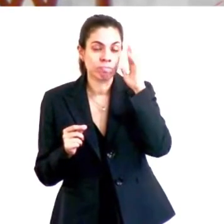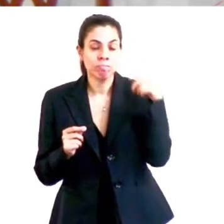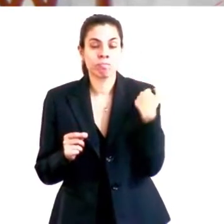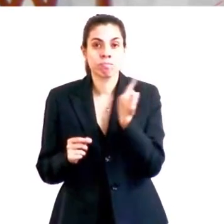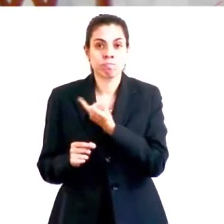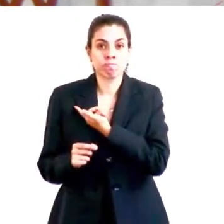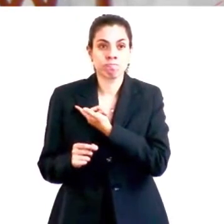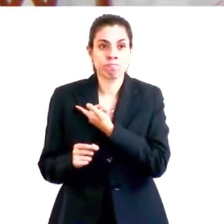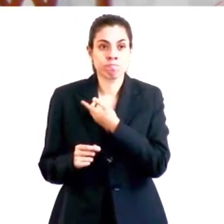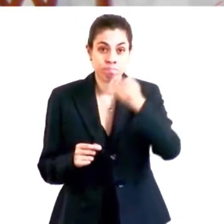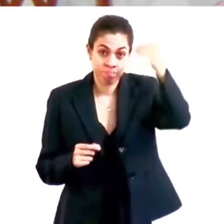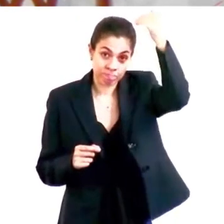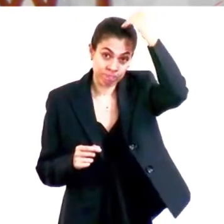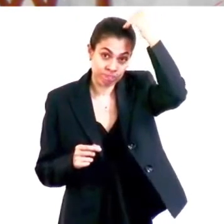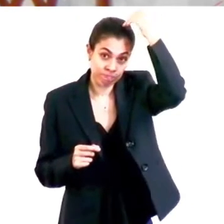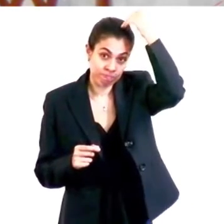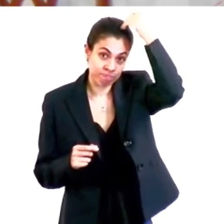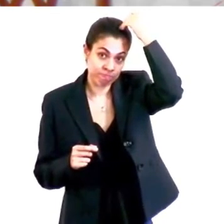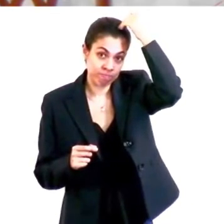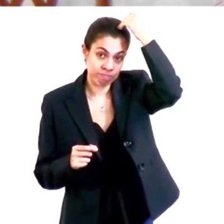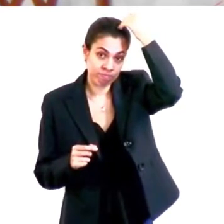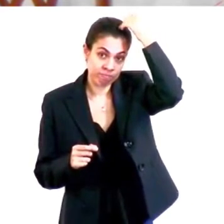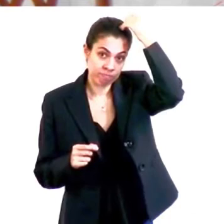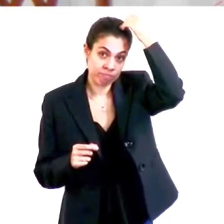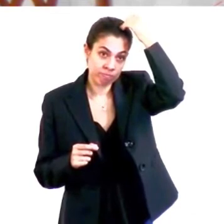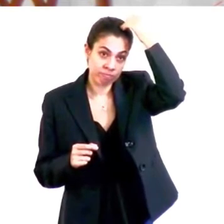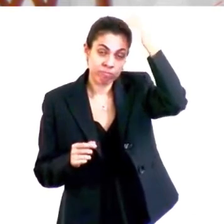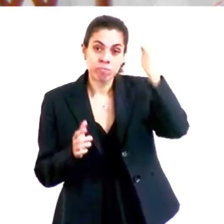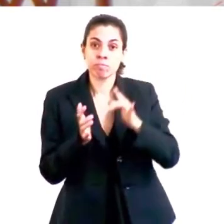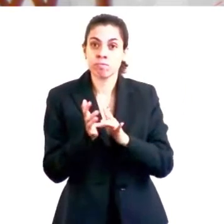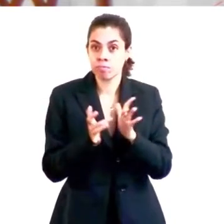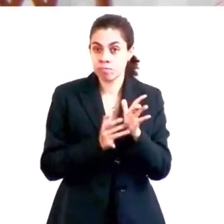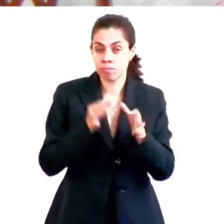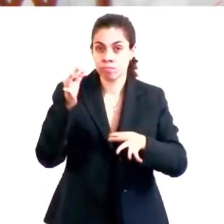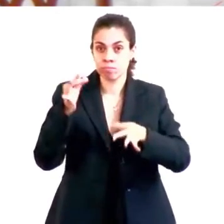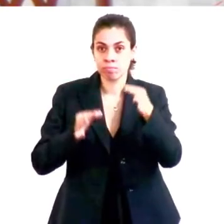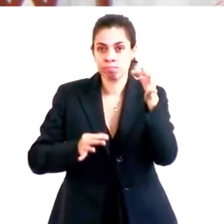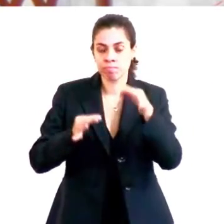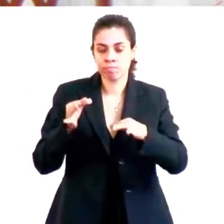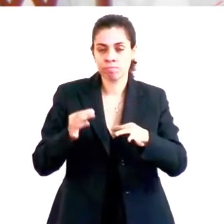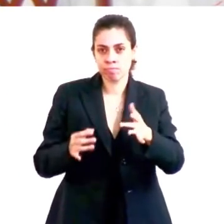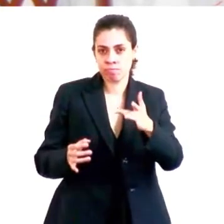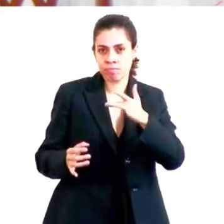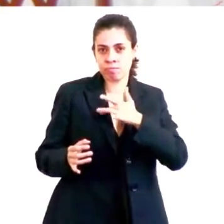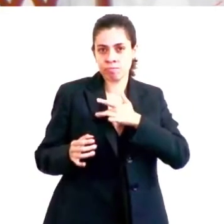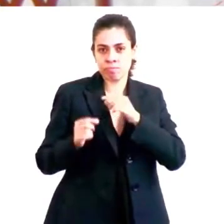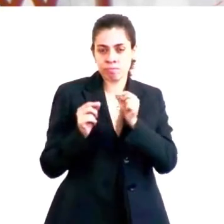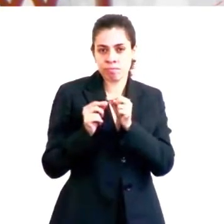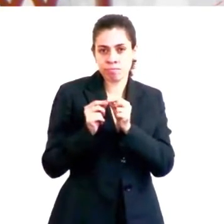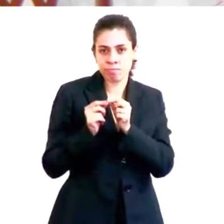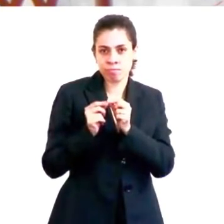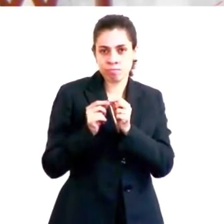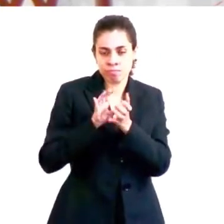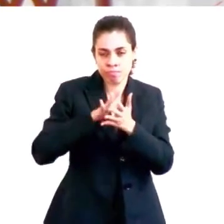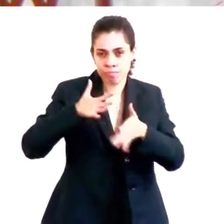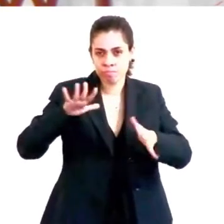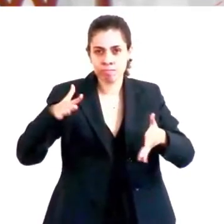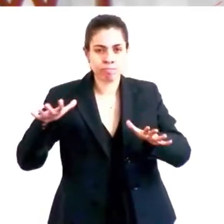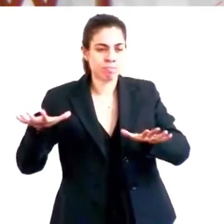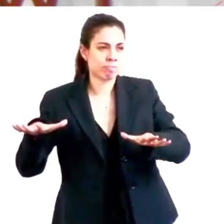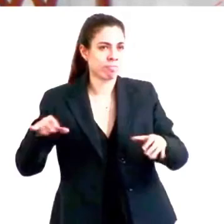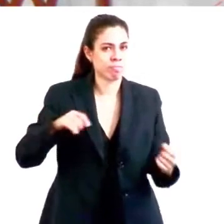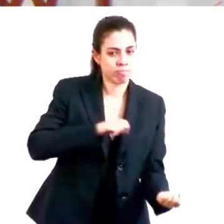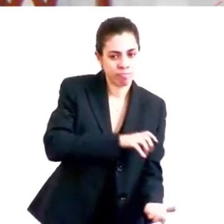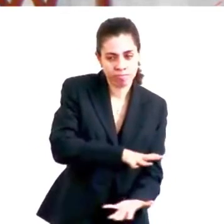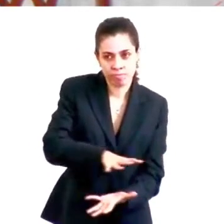que nos faz irradiar luz enquanto andamos neste mundo de trevas. Não é